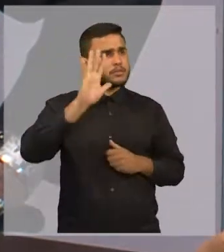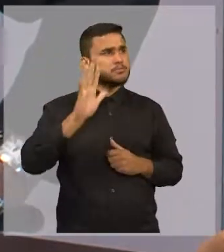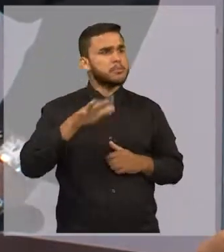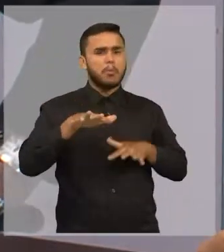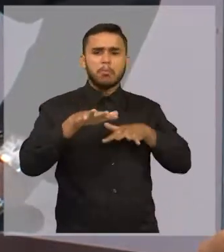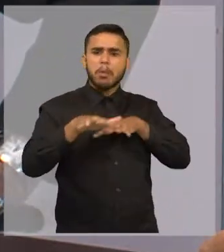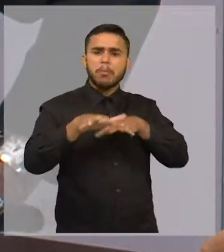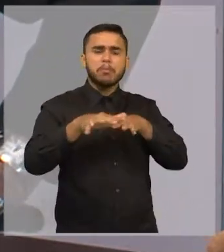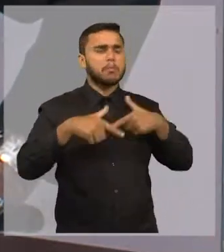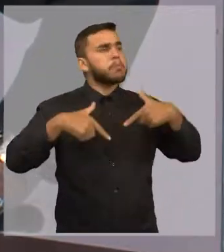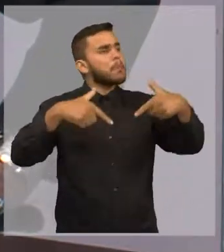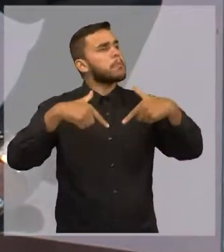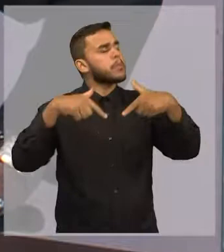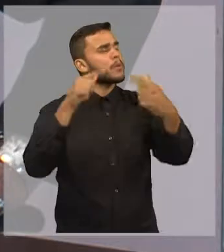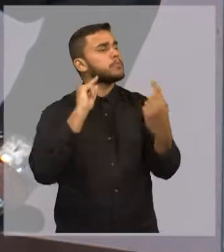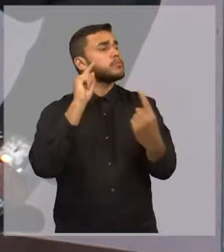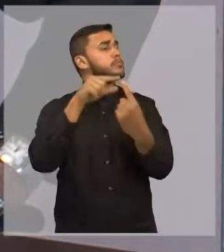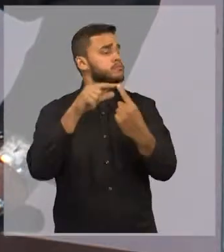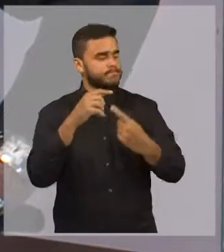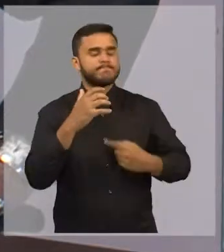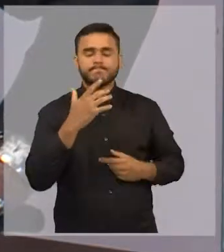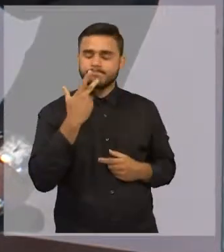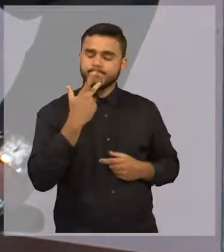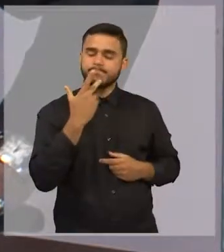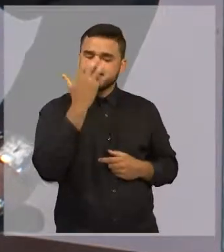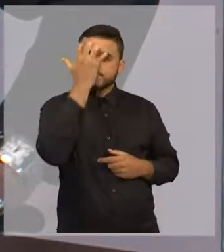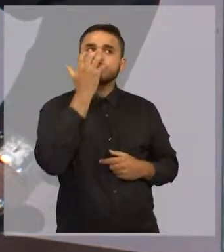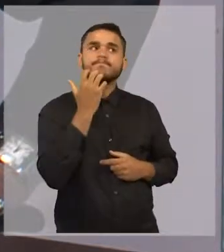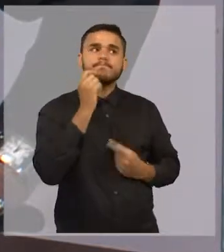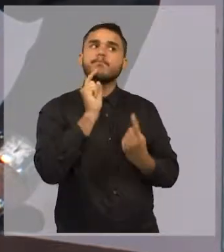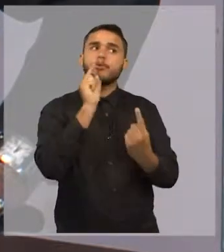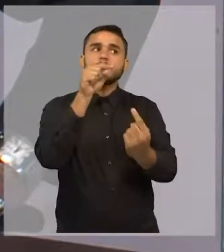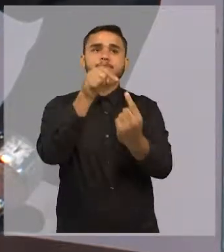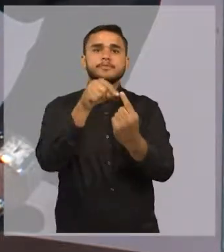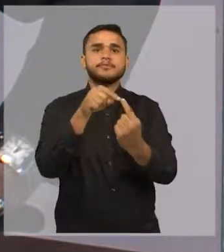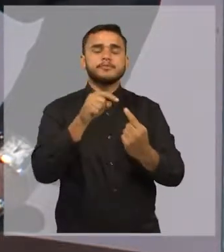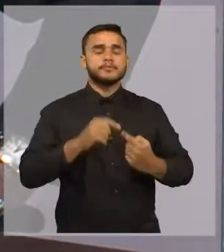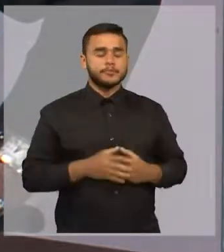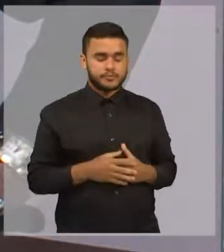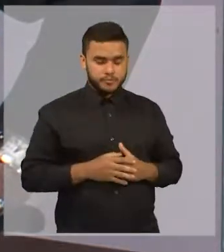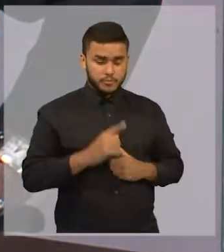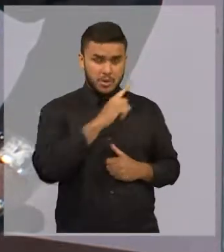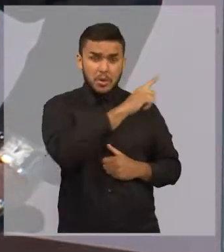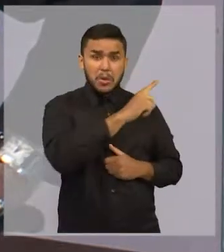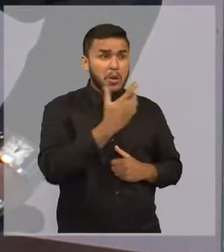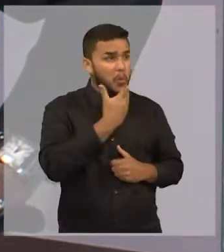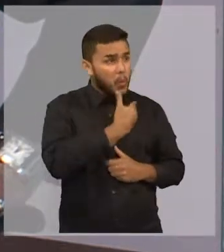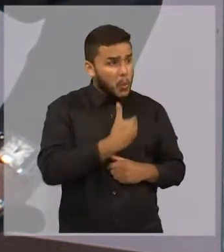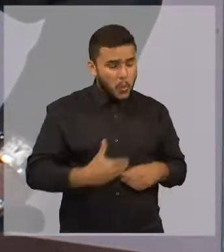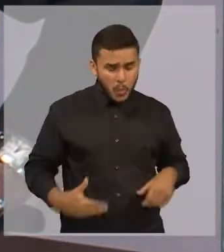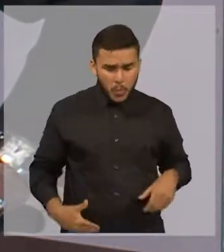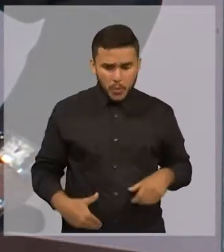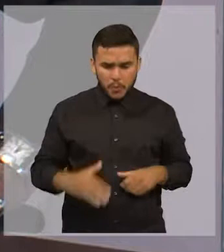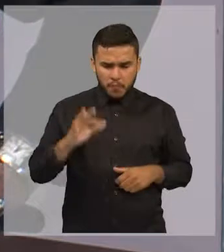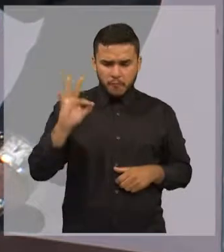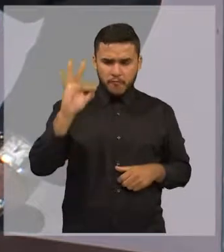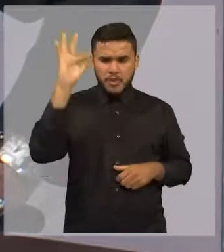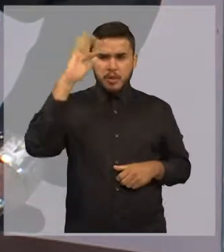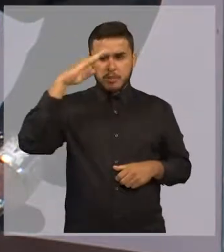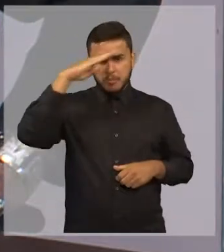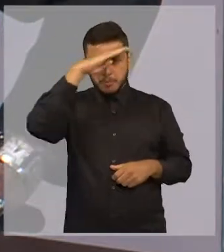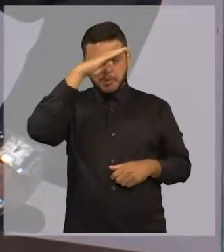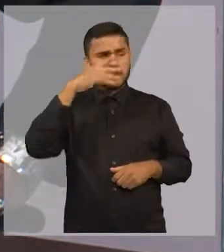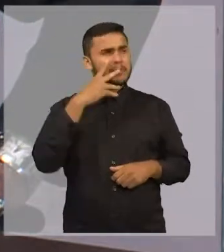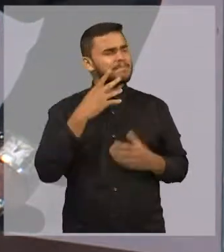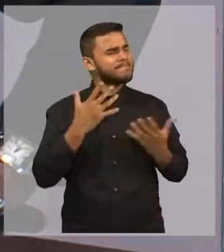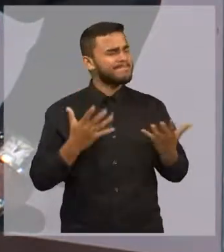sério. Né? Quer dizer, e o governo, a forma como o governo reage, é que é complicada. É uma